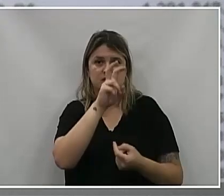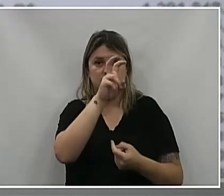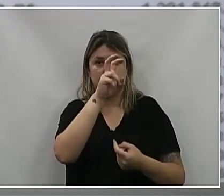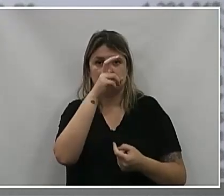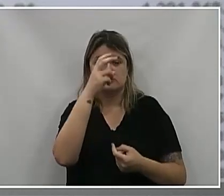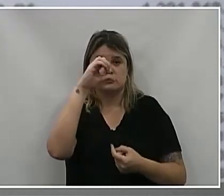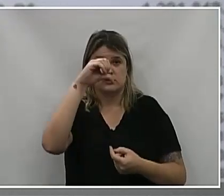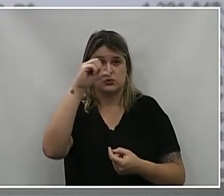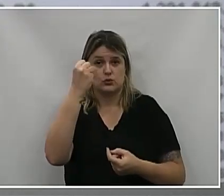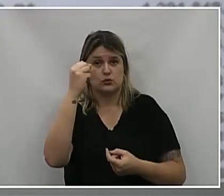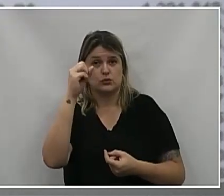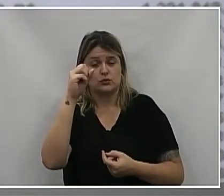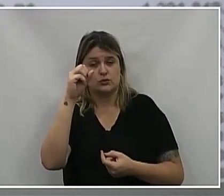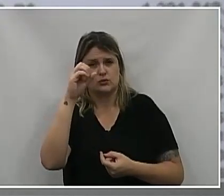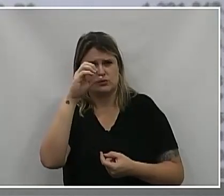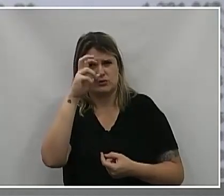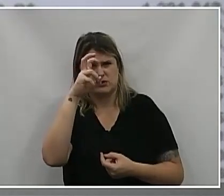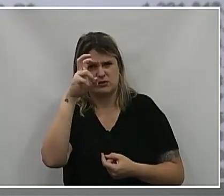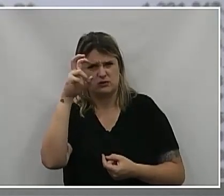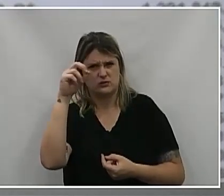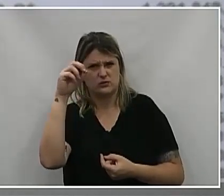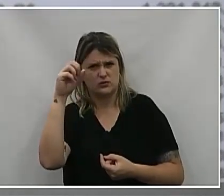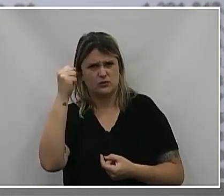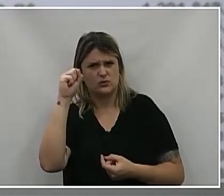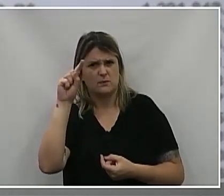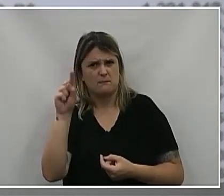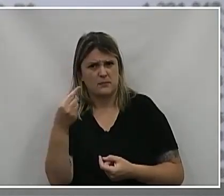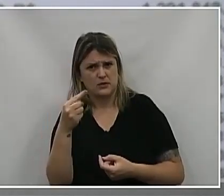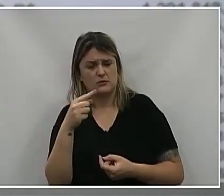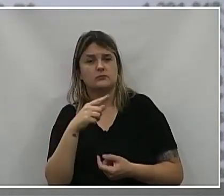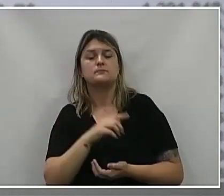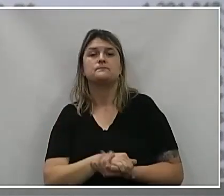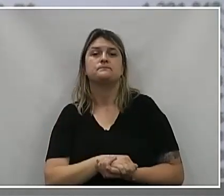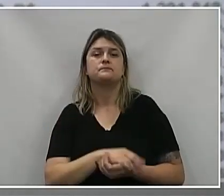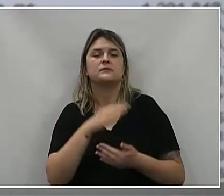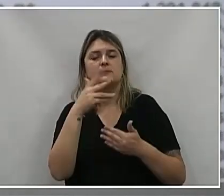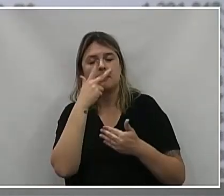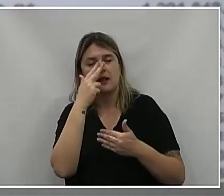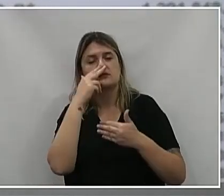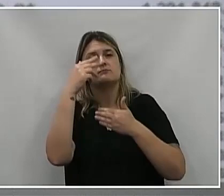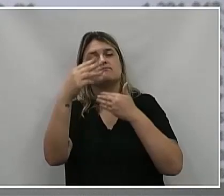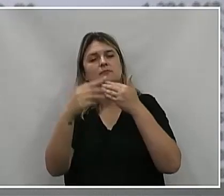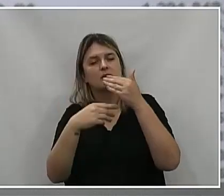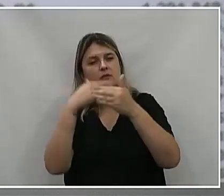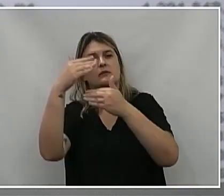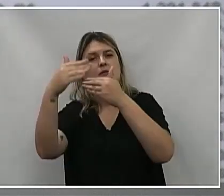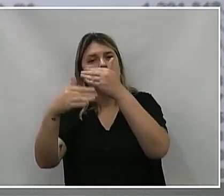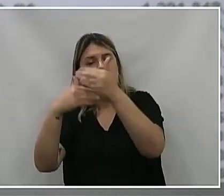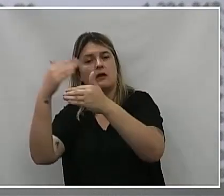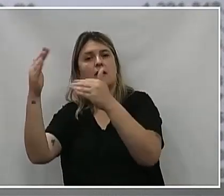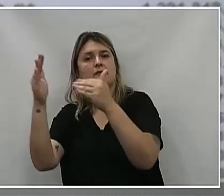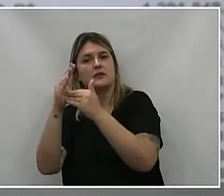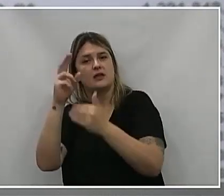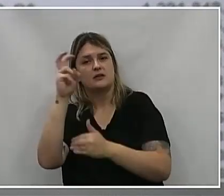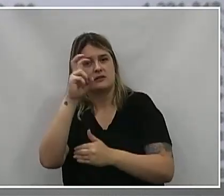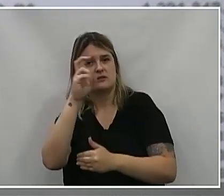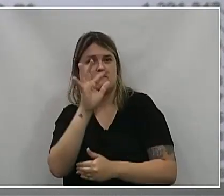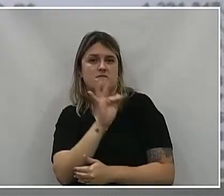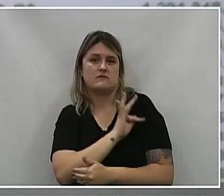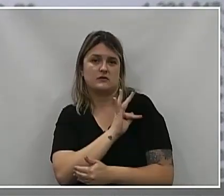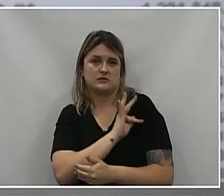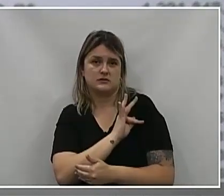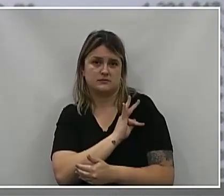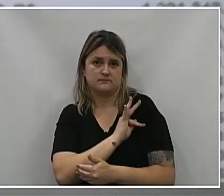mil. Pagaríamos 508 mil, né, teríamos um fator de correção, e assim sucessivamente até a quinta fase. Na